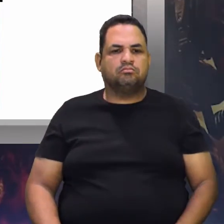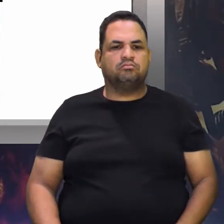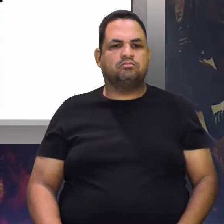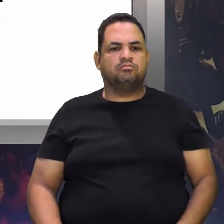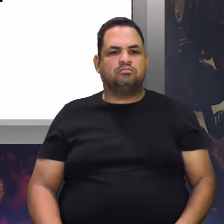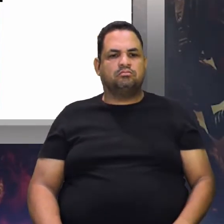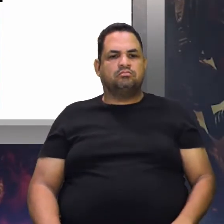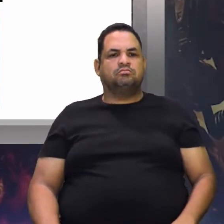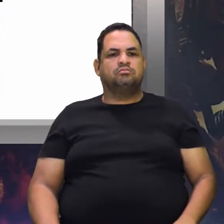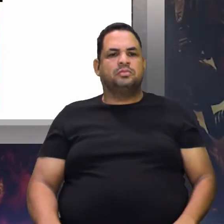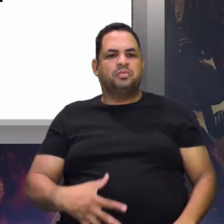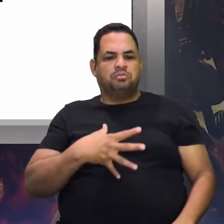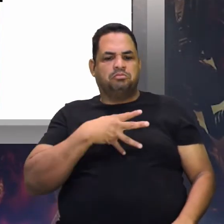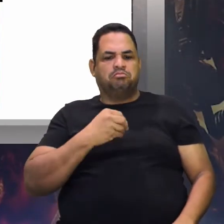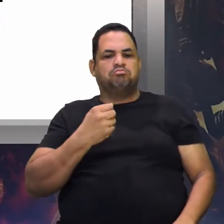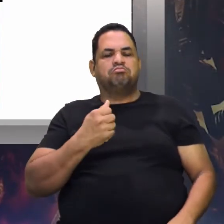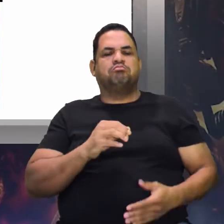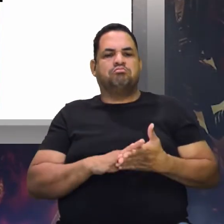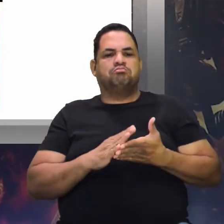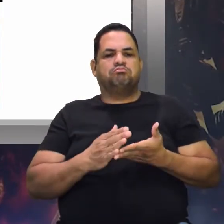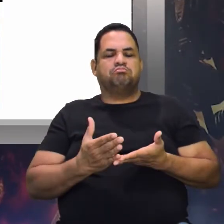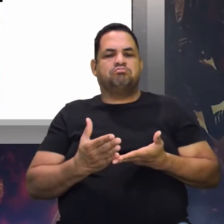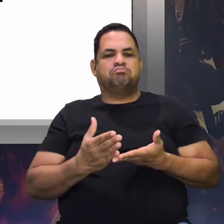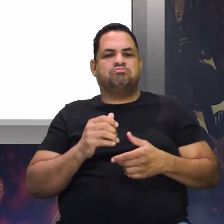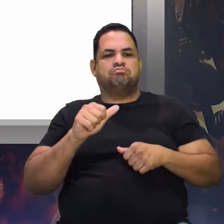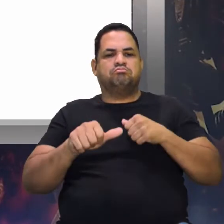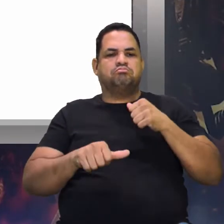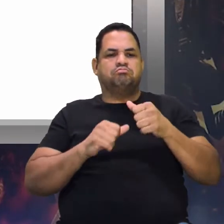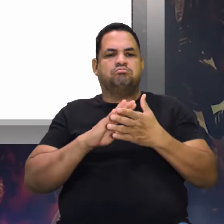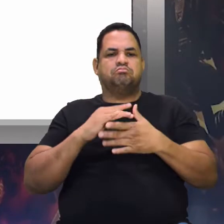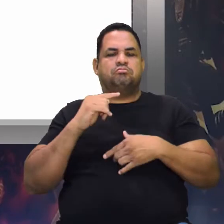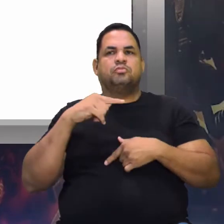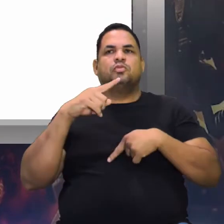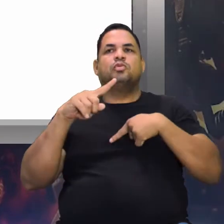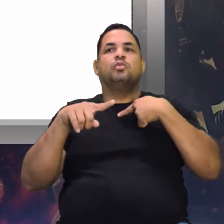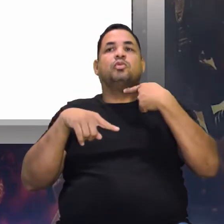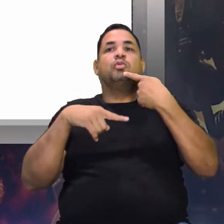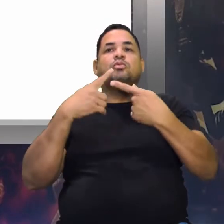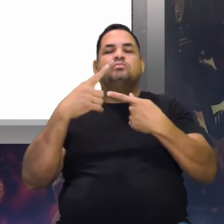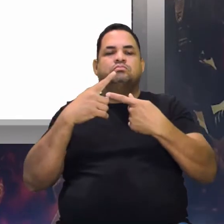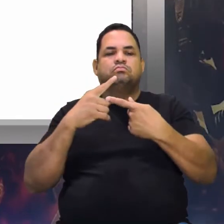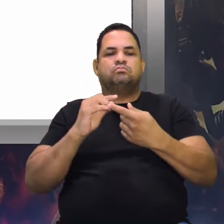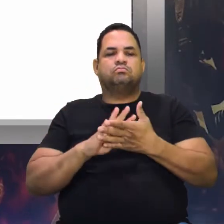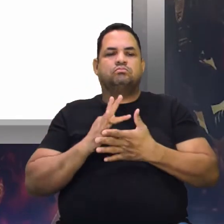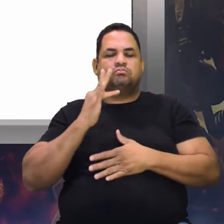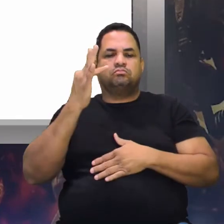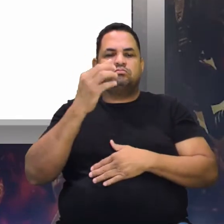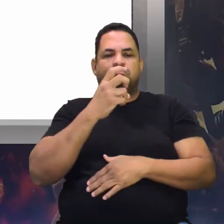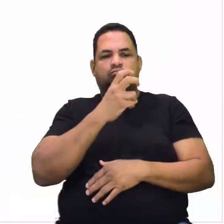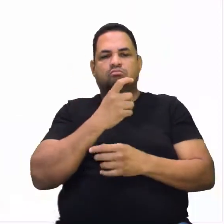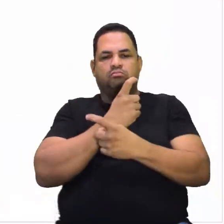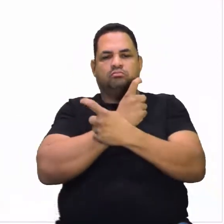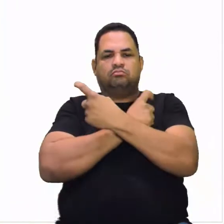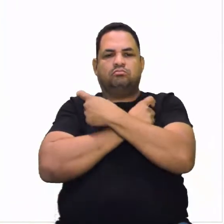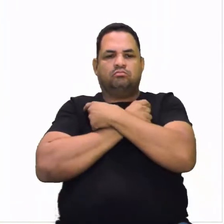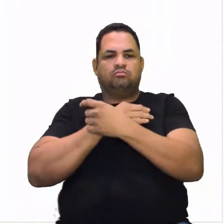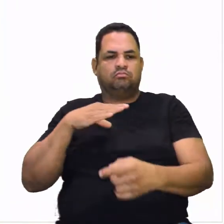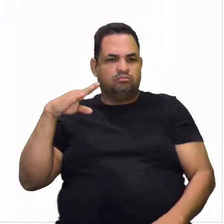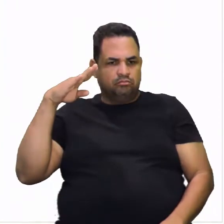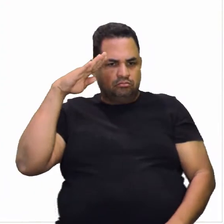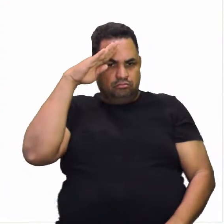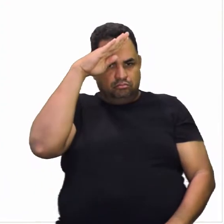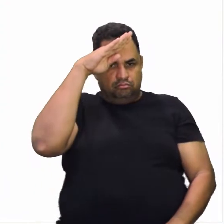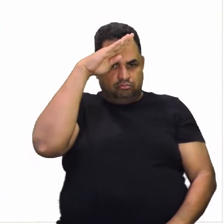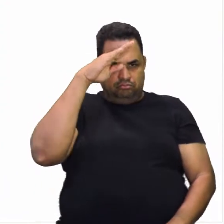sobrinho e se tornaria o próximo faraó. Os soldados, na tela para vocês,